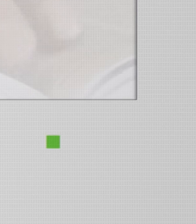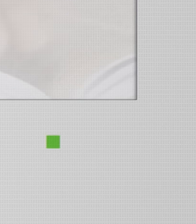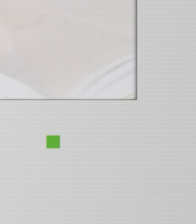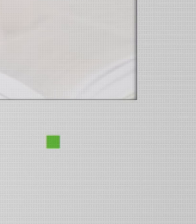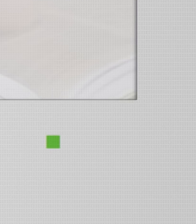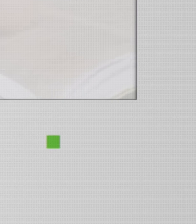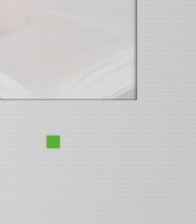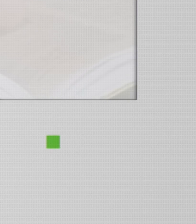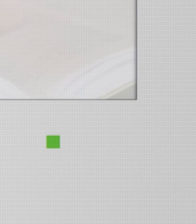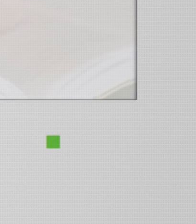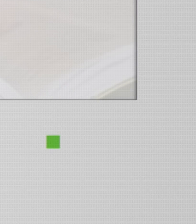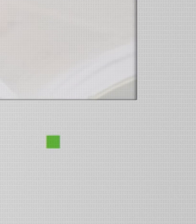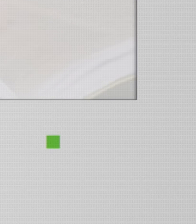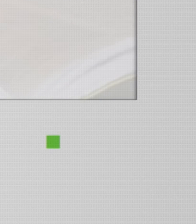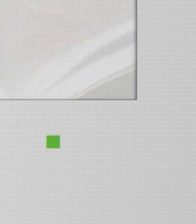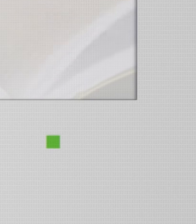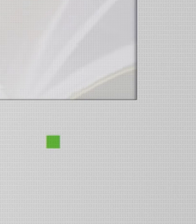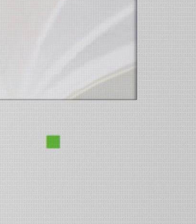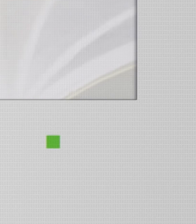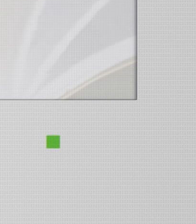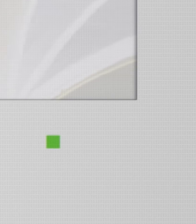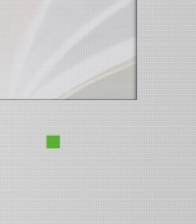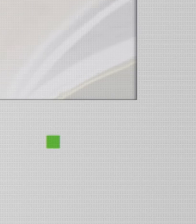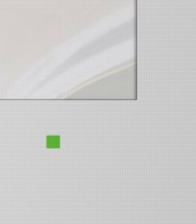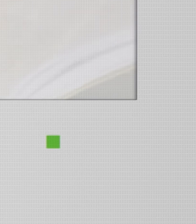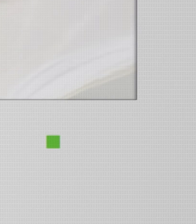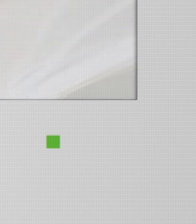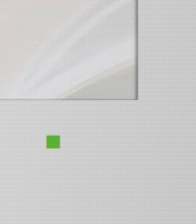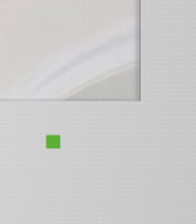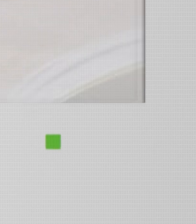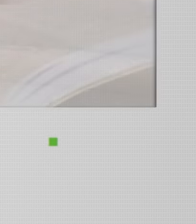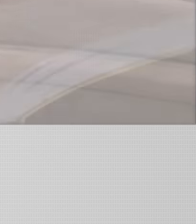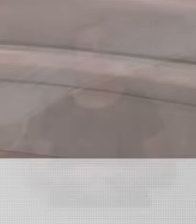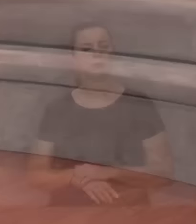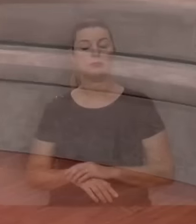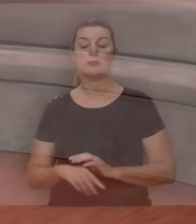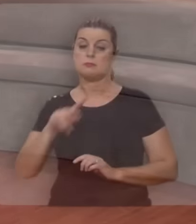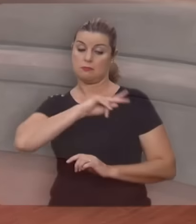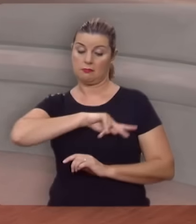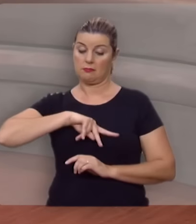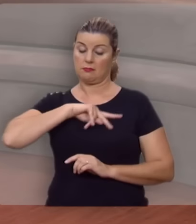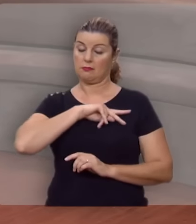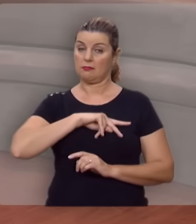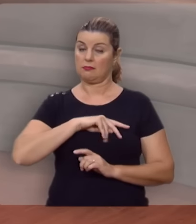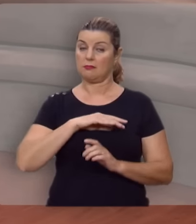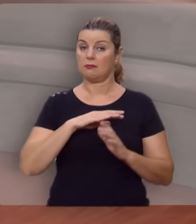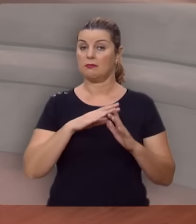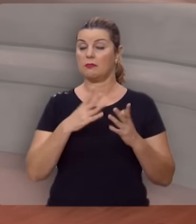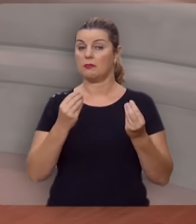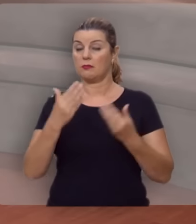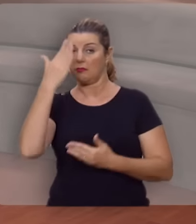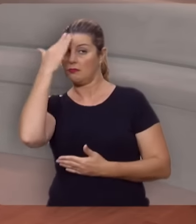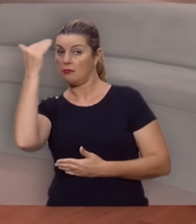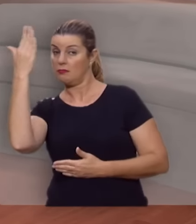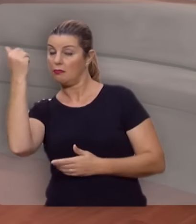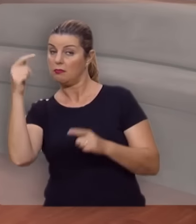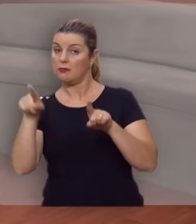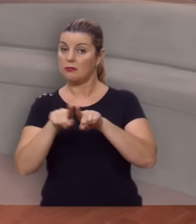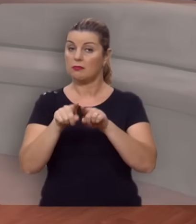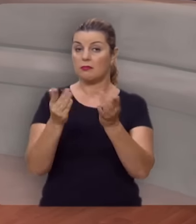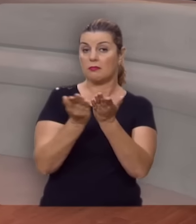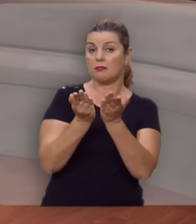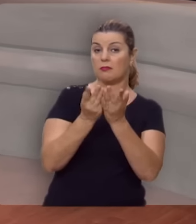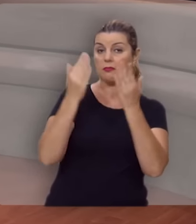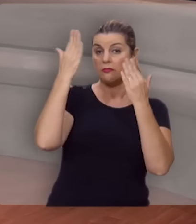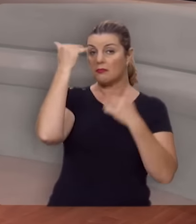é precisamente aquele que eu vos anuncio. O apóstolo Paulo, o grande bandeirante do